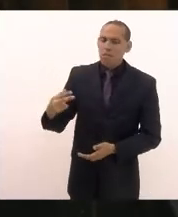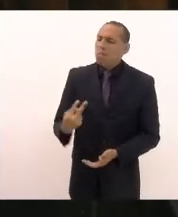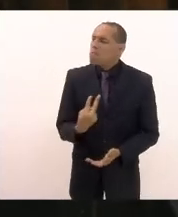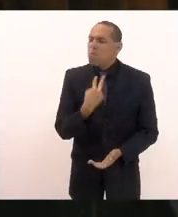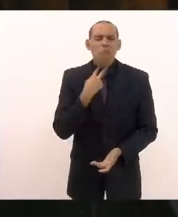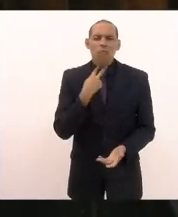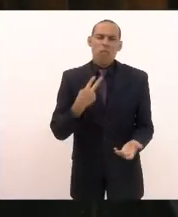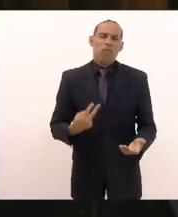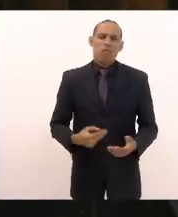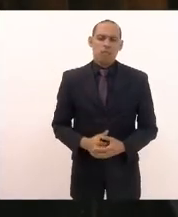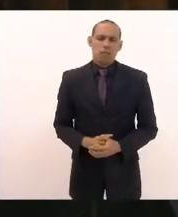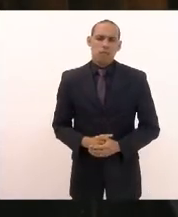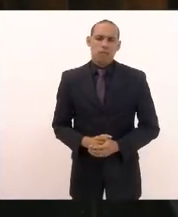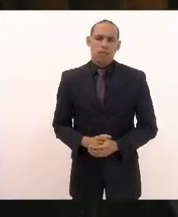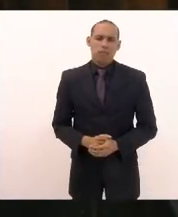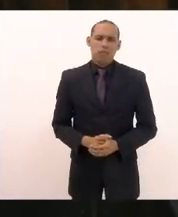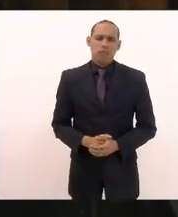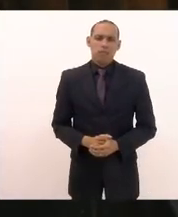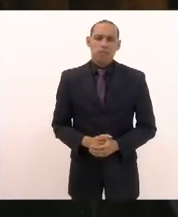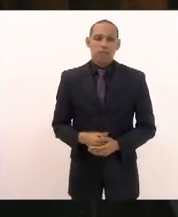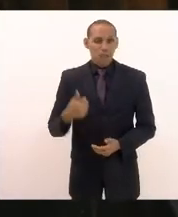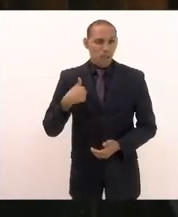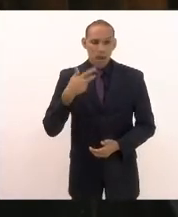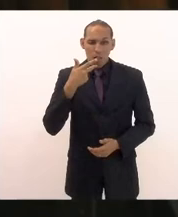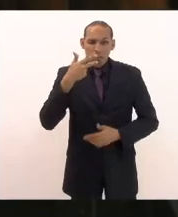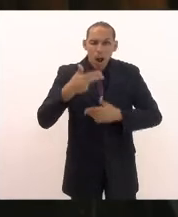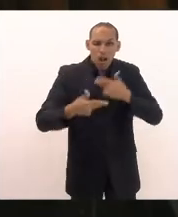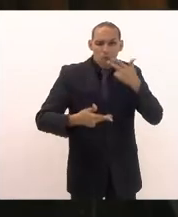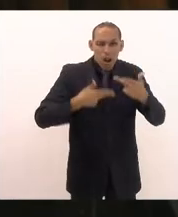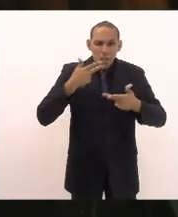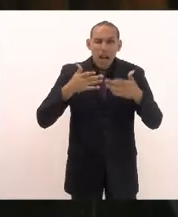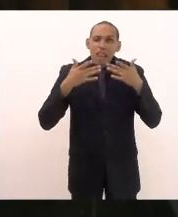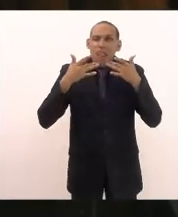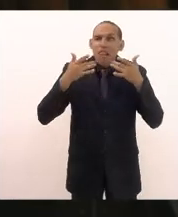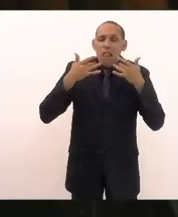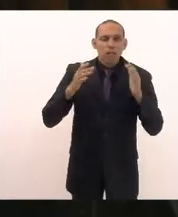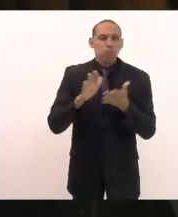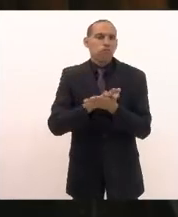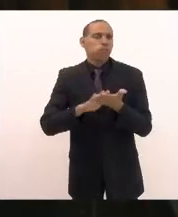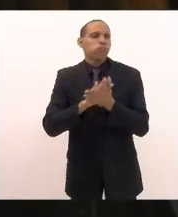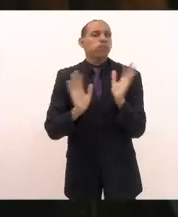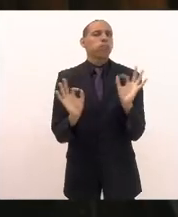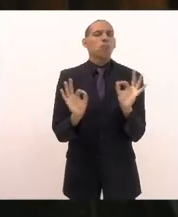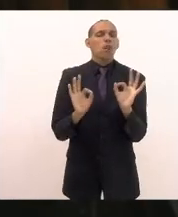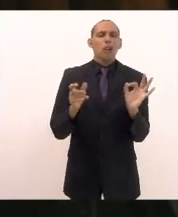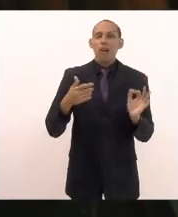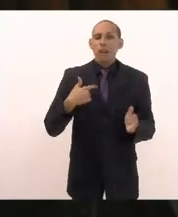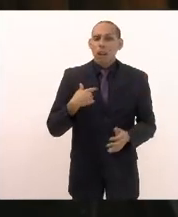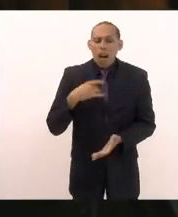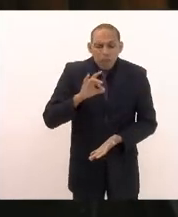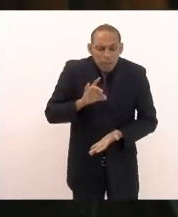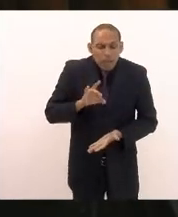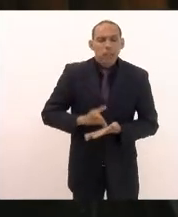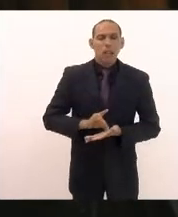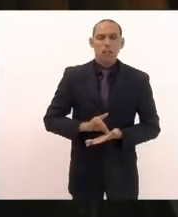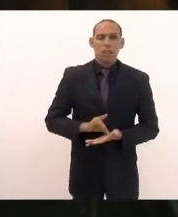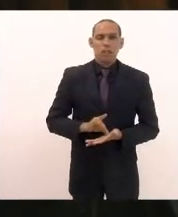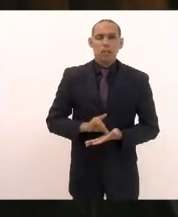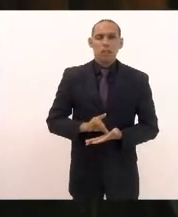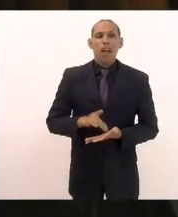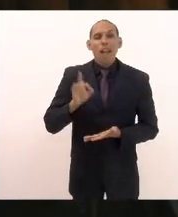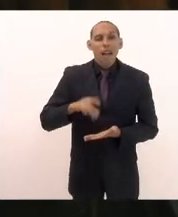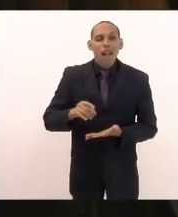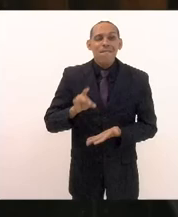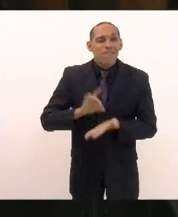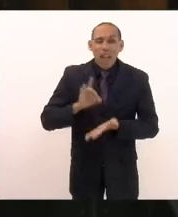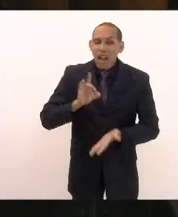podemos. E isso aqui que eu estou falando não é teatro. Eu estou sendo muito sincero diante dos